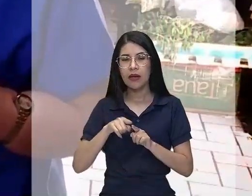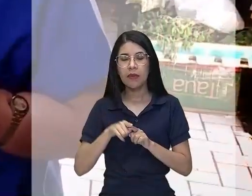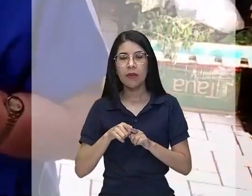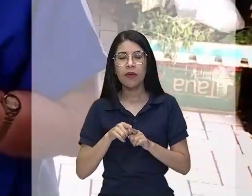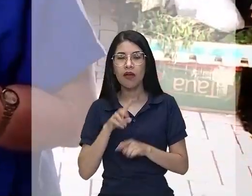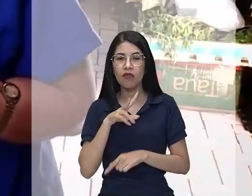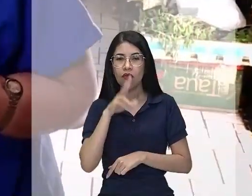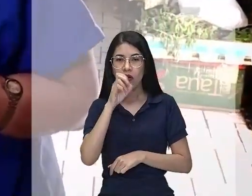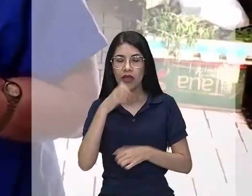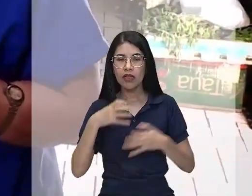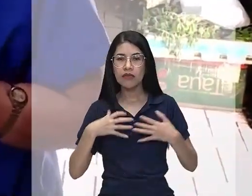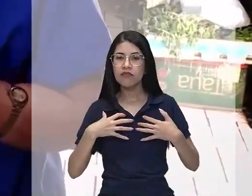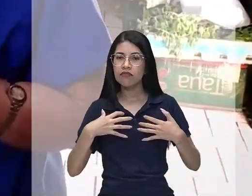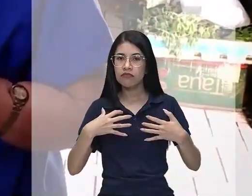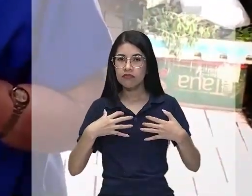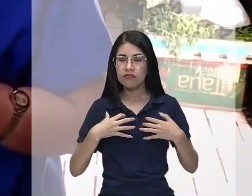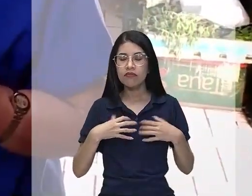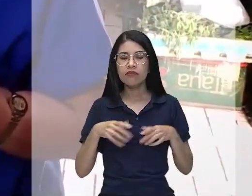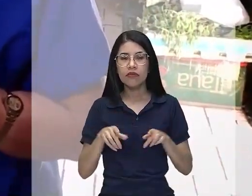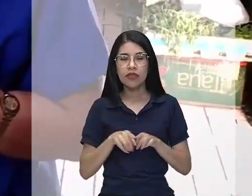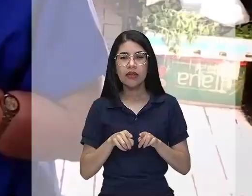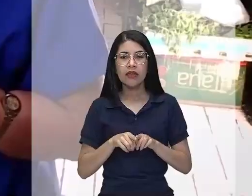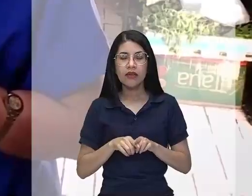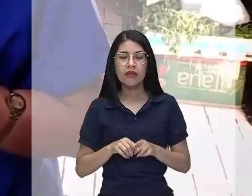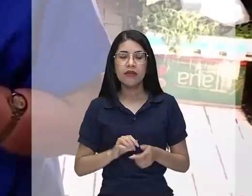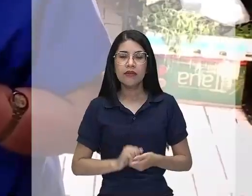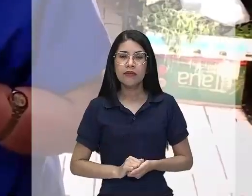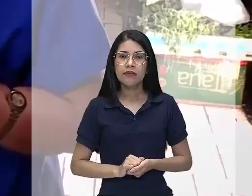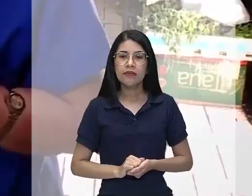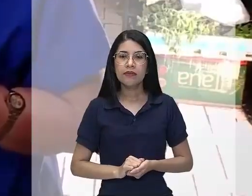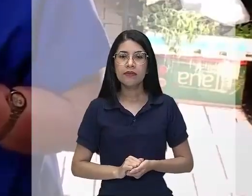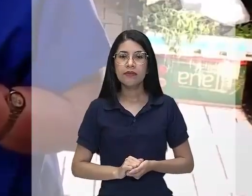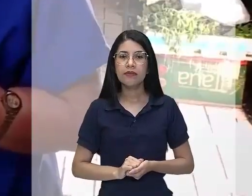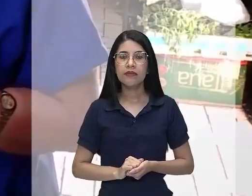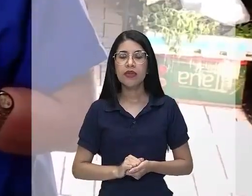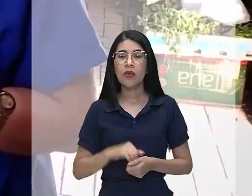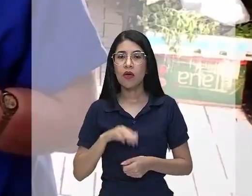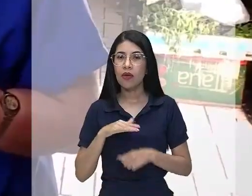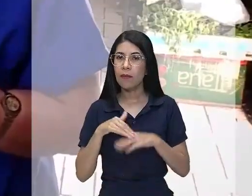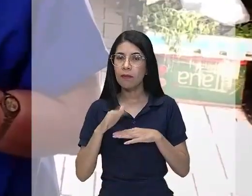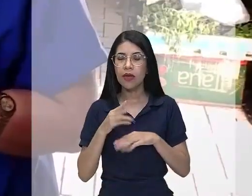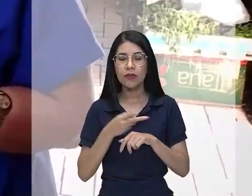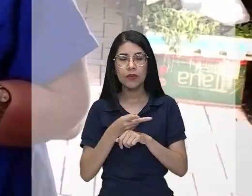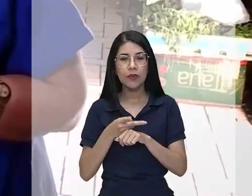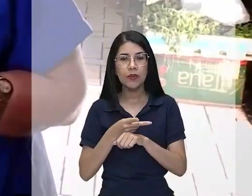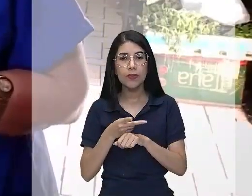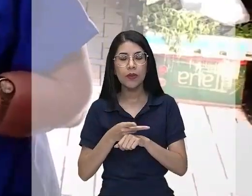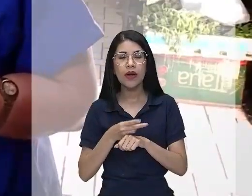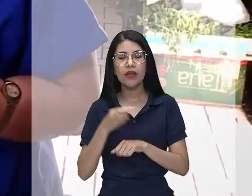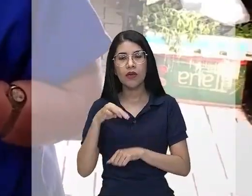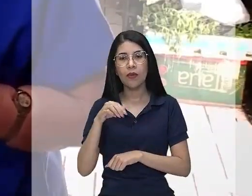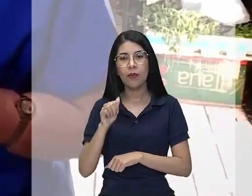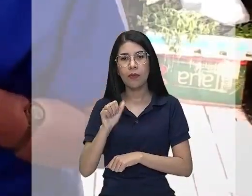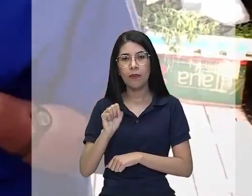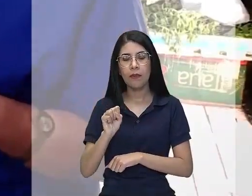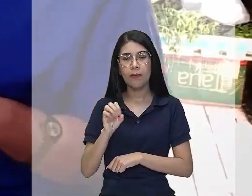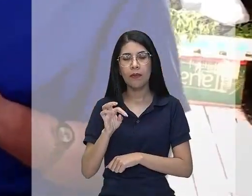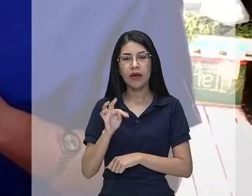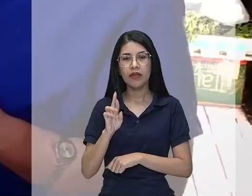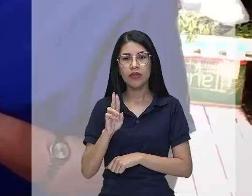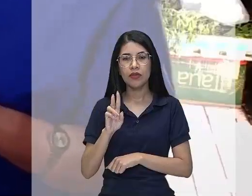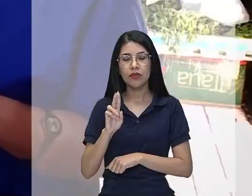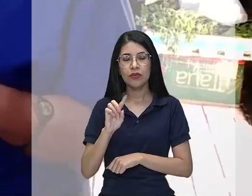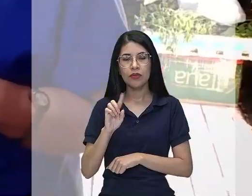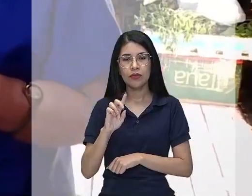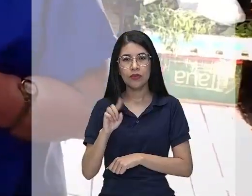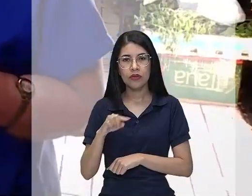pulmão, né? Então, uma das ervas mais procuradas, primeiramente, é o mastruz. E o modo